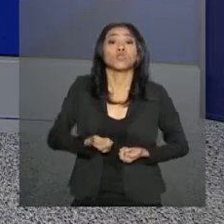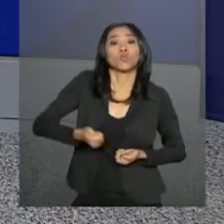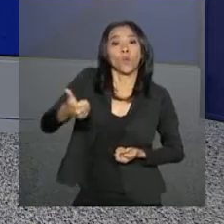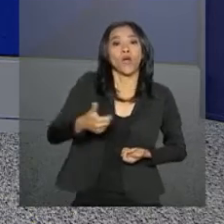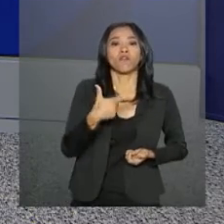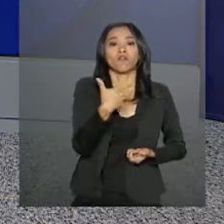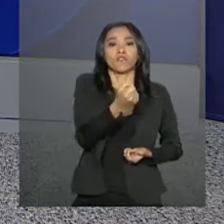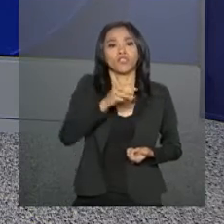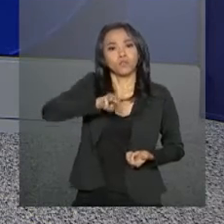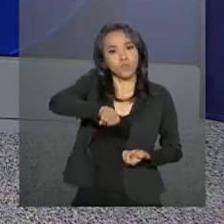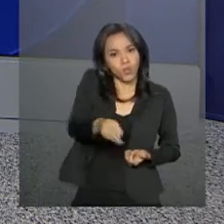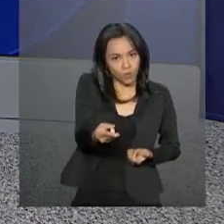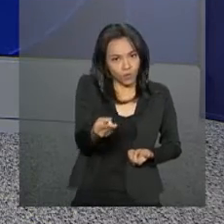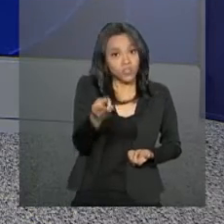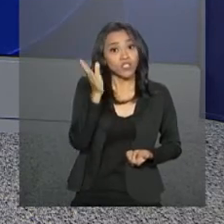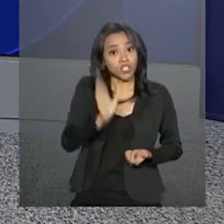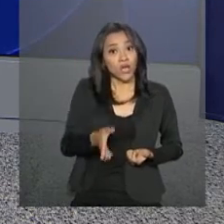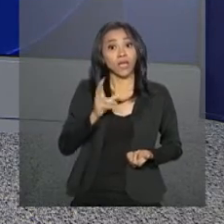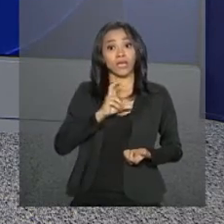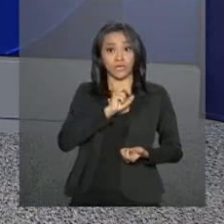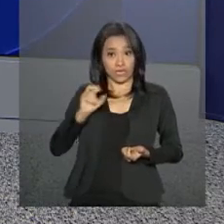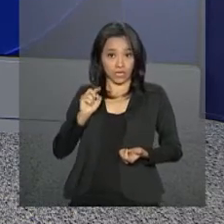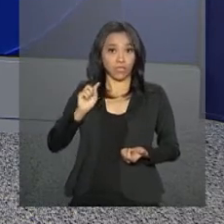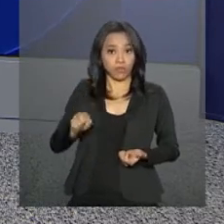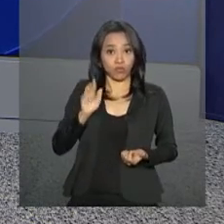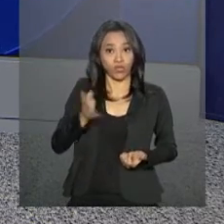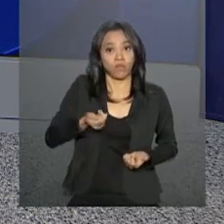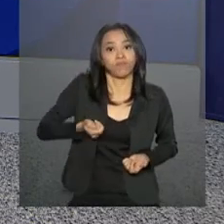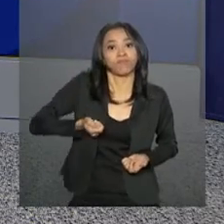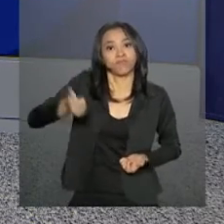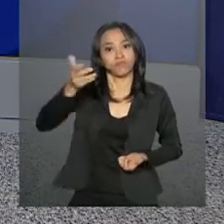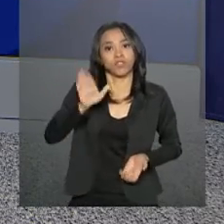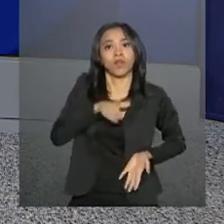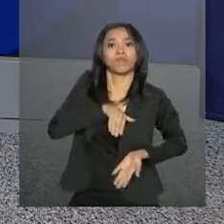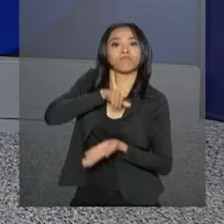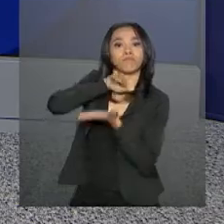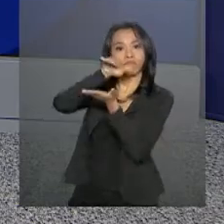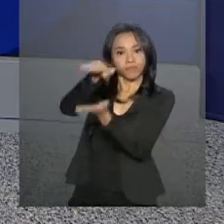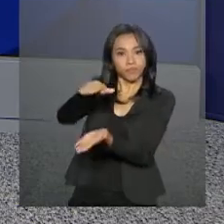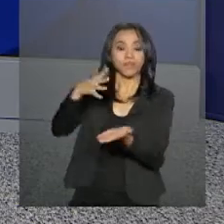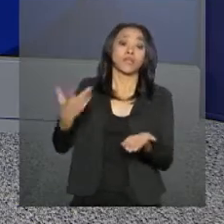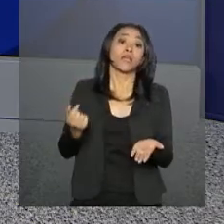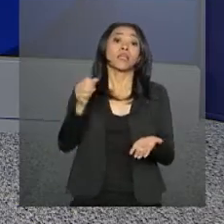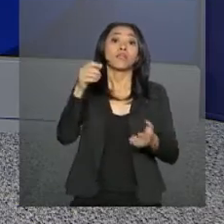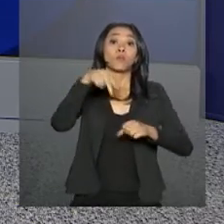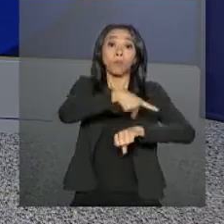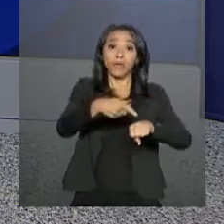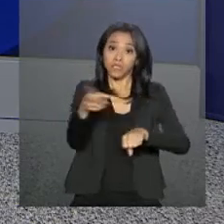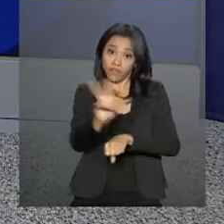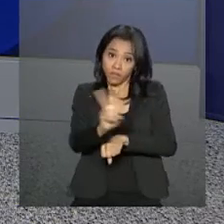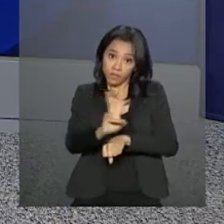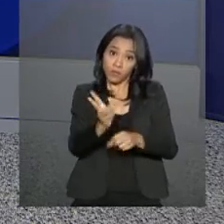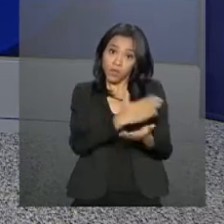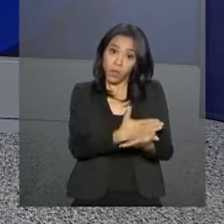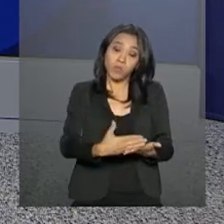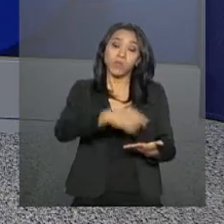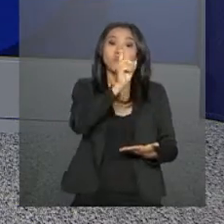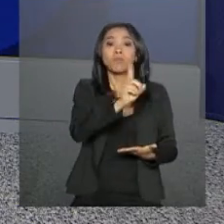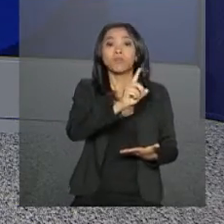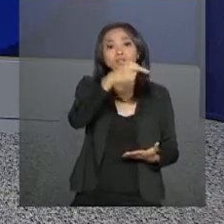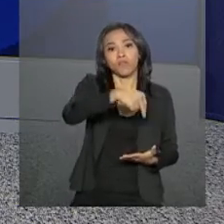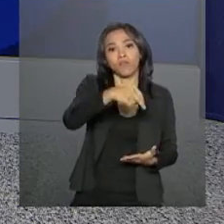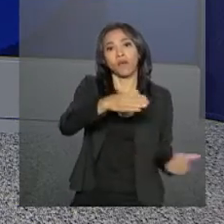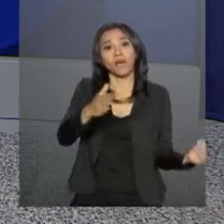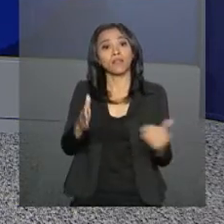500 mil já foram enviadas à campanha de imunização de todo o rebanho venezuelano começou em 1º de novembro e segue até 1º